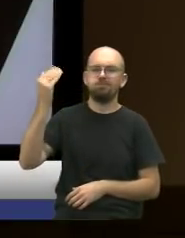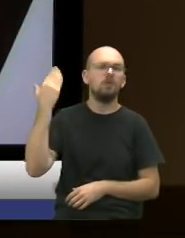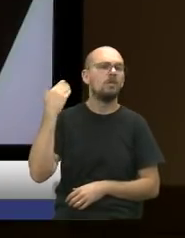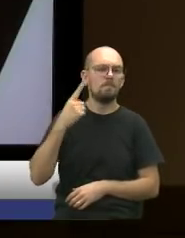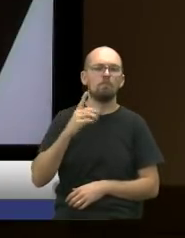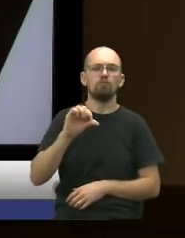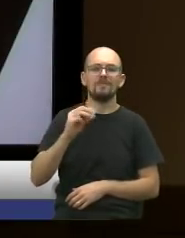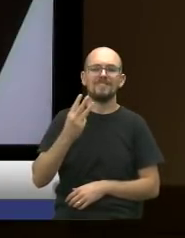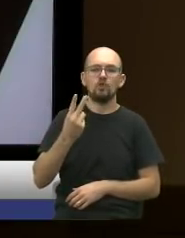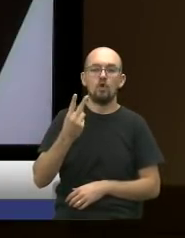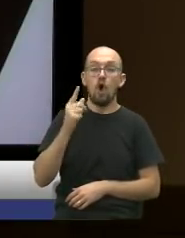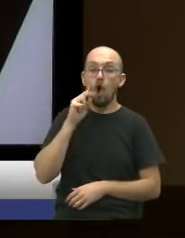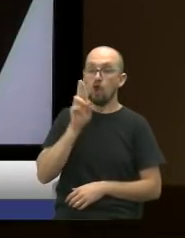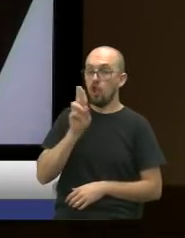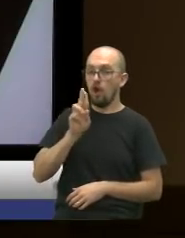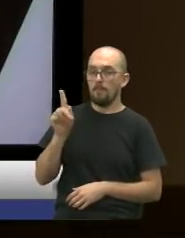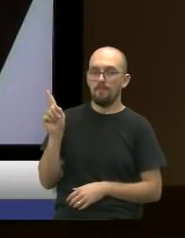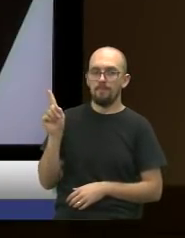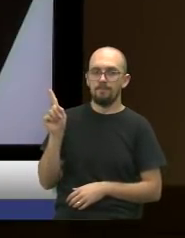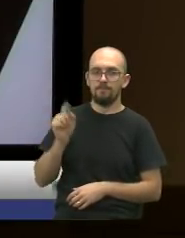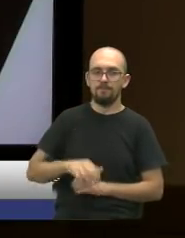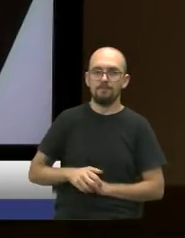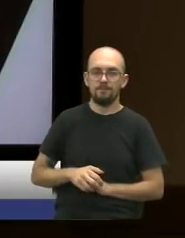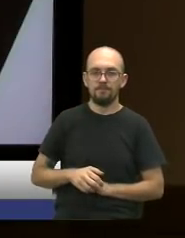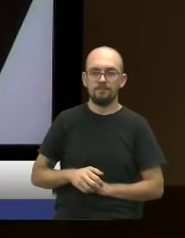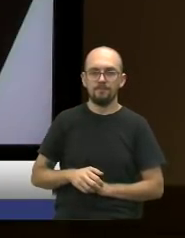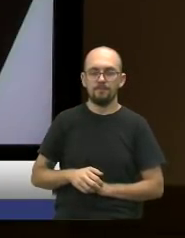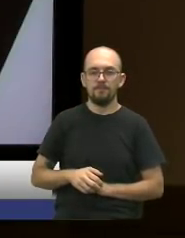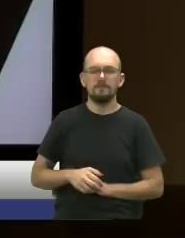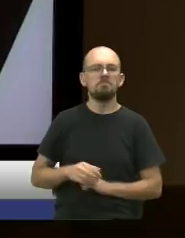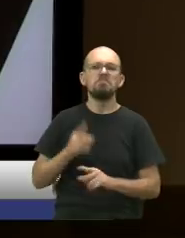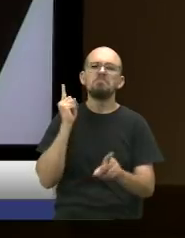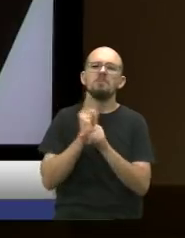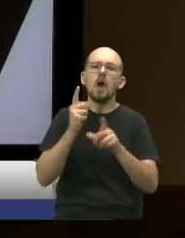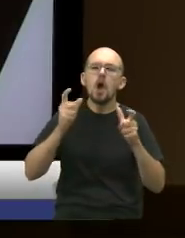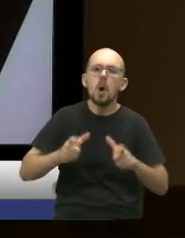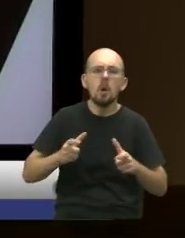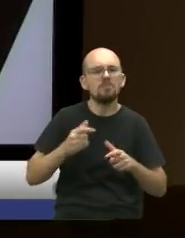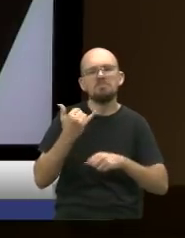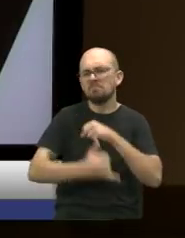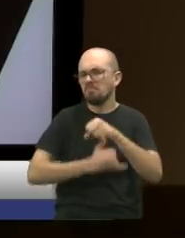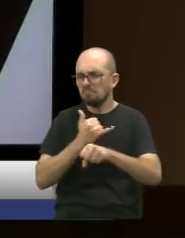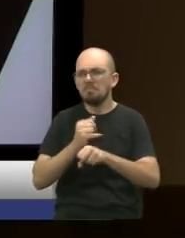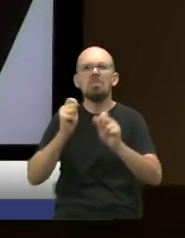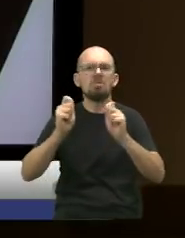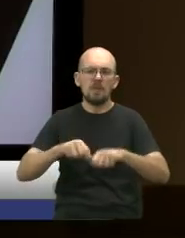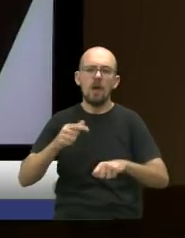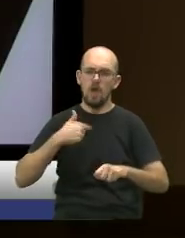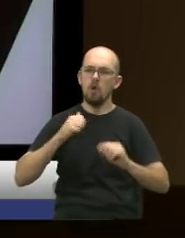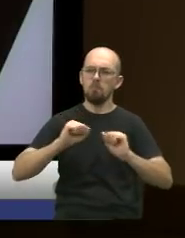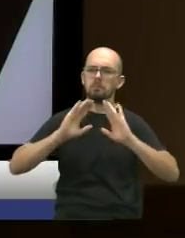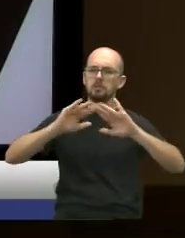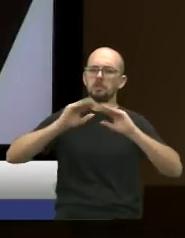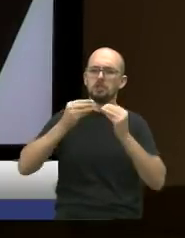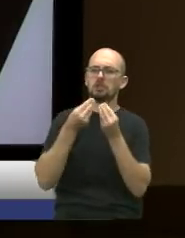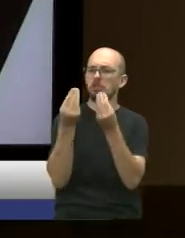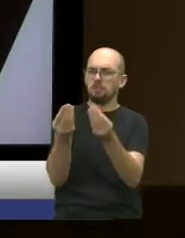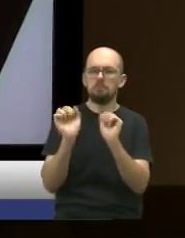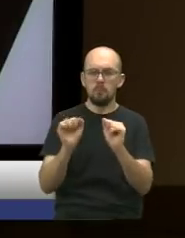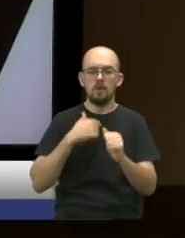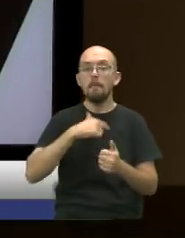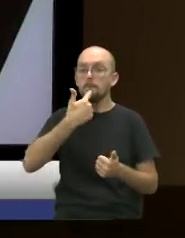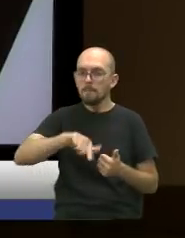nome é simples de se lembrar. A Revolução de 32. Pode se encontrar em qualquer sebo pela internet, eu posso emprestar. E eu trouxe outros livros